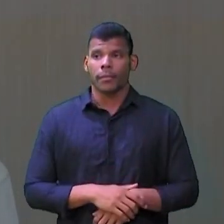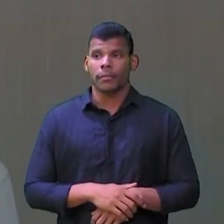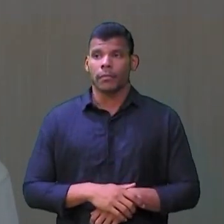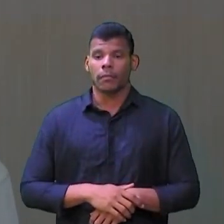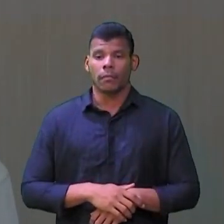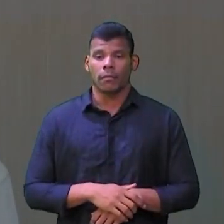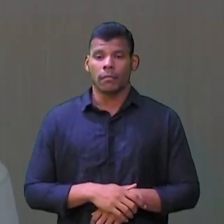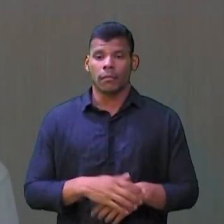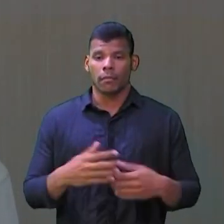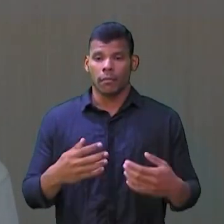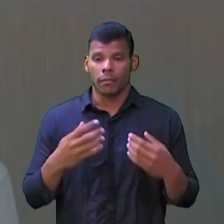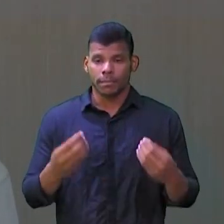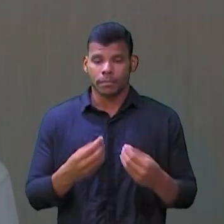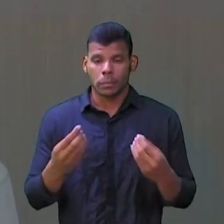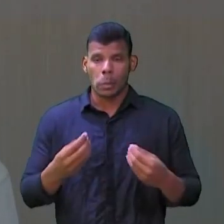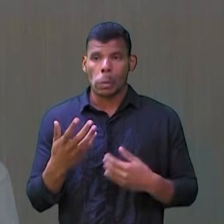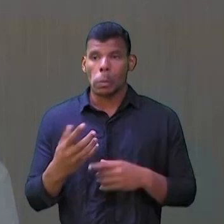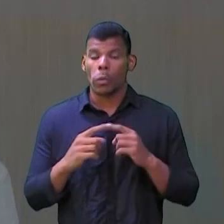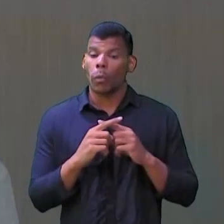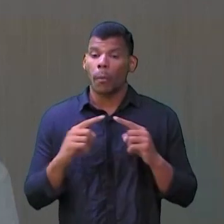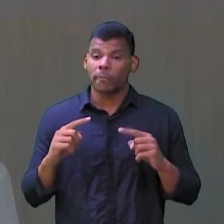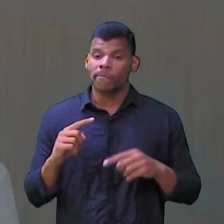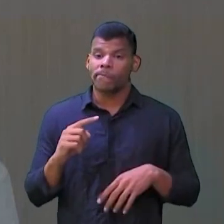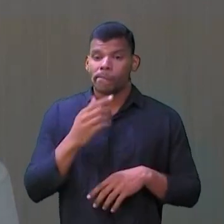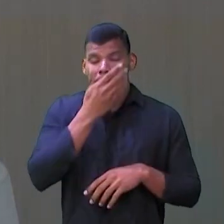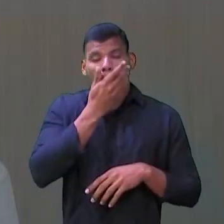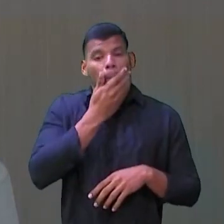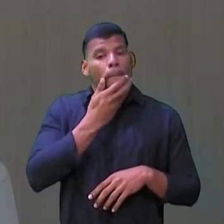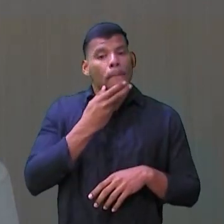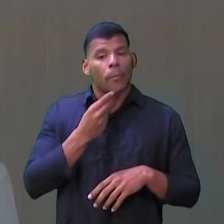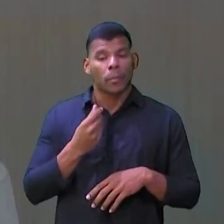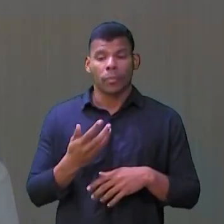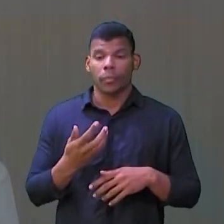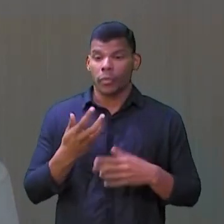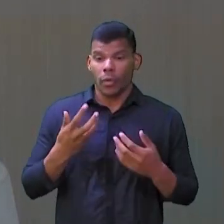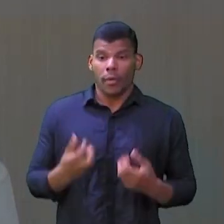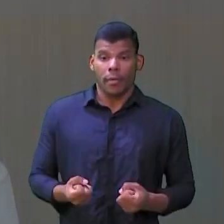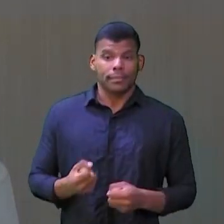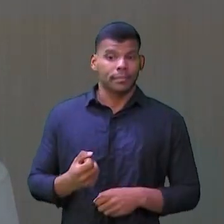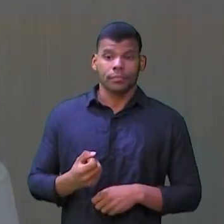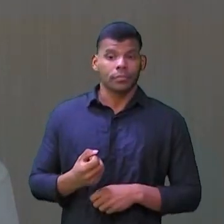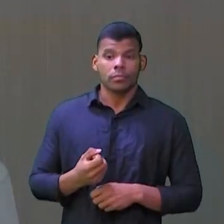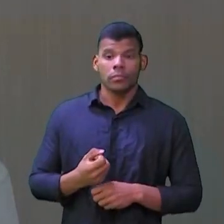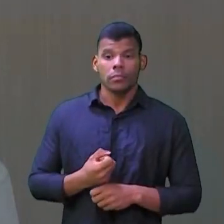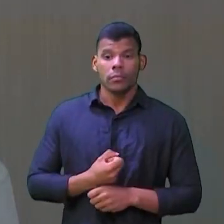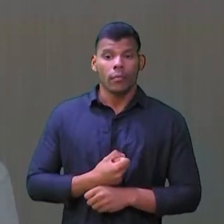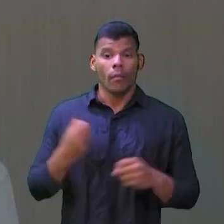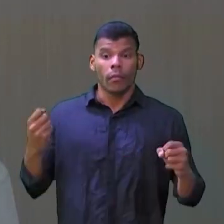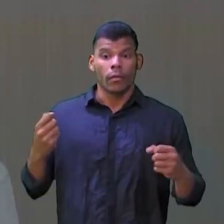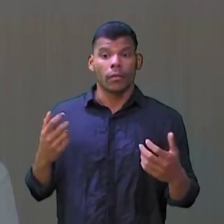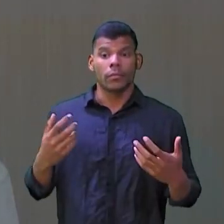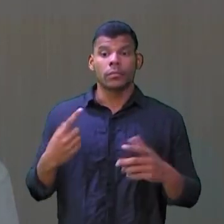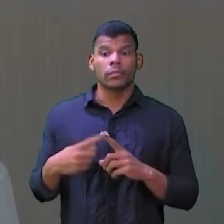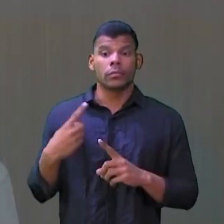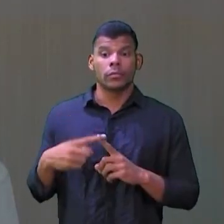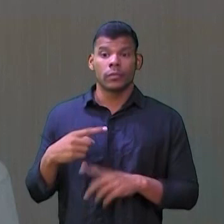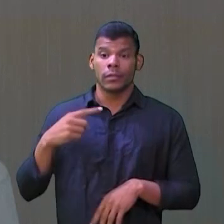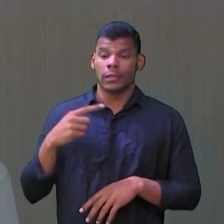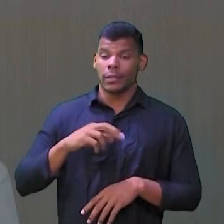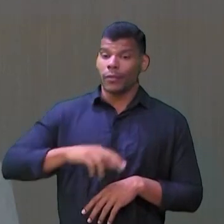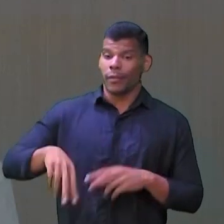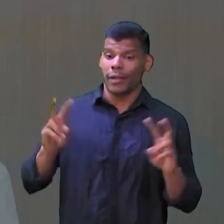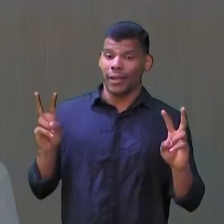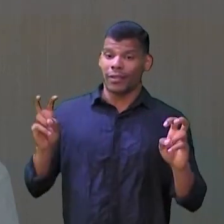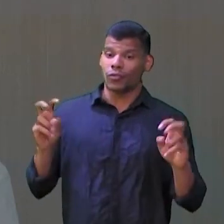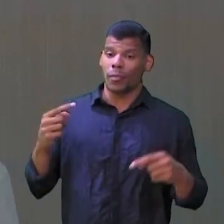de decoro. No entanto, é imperativo reconhecer que este caso transcende a política